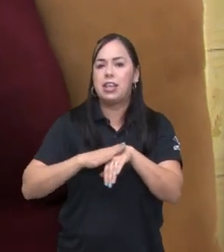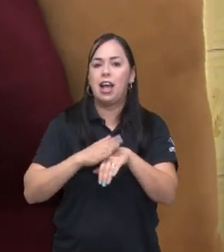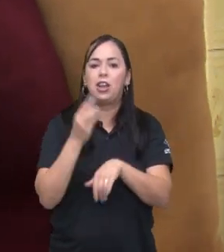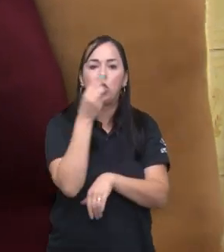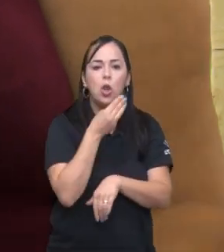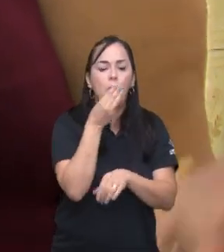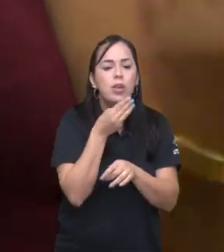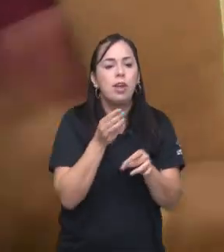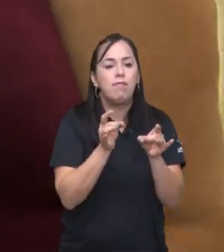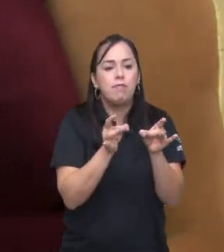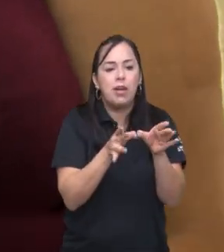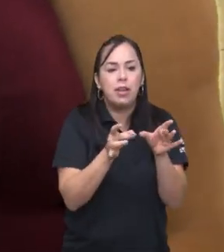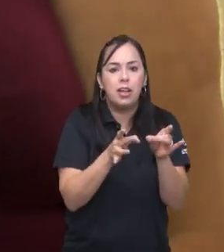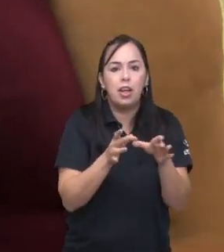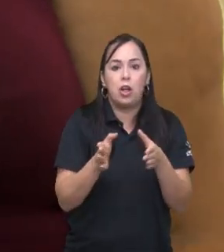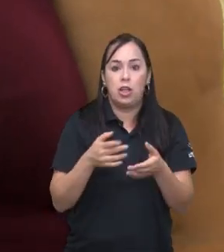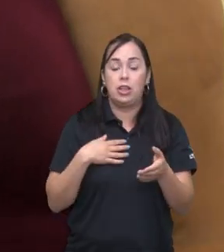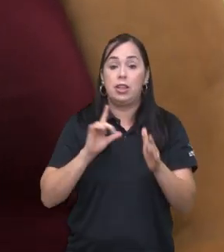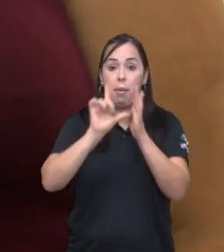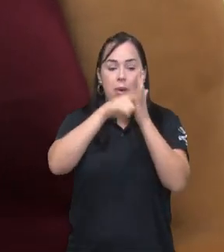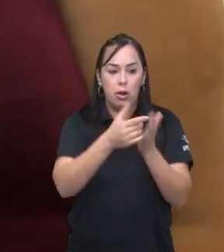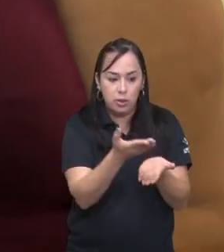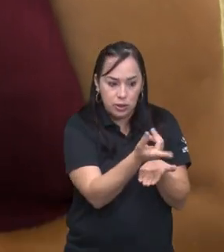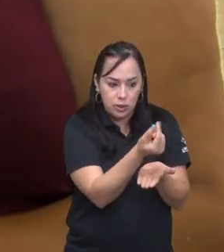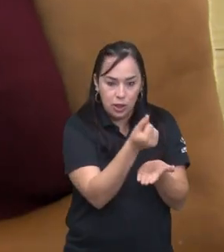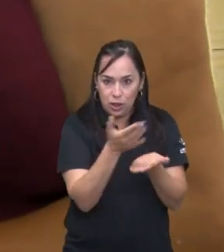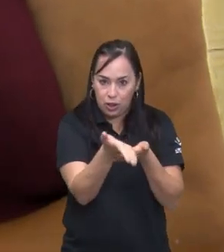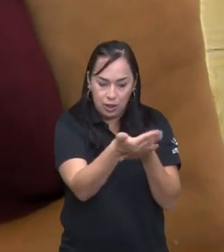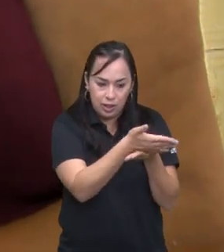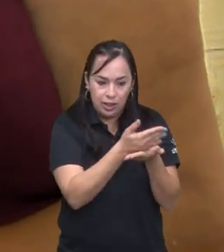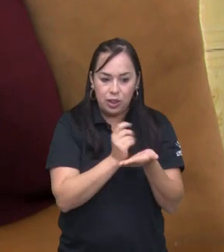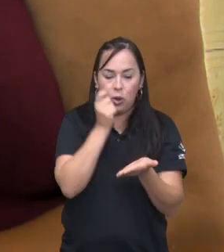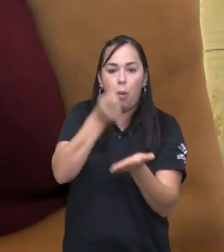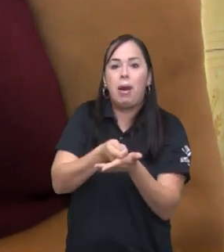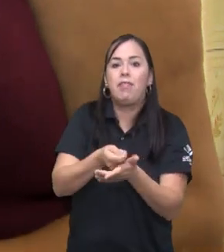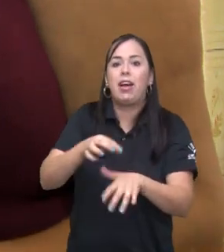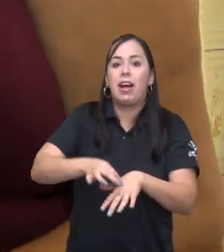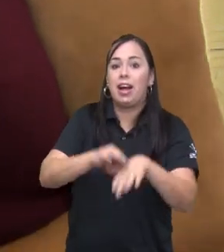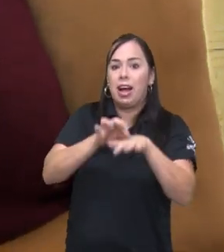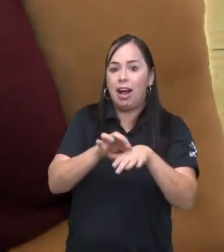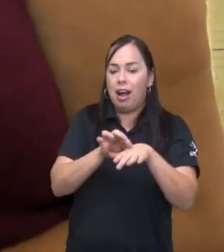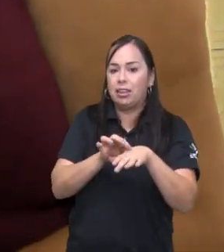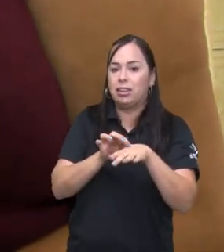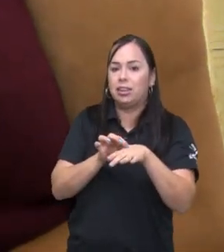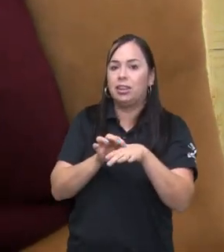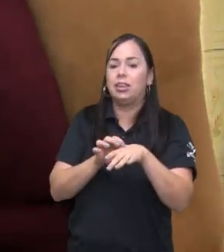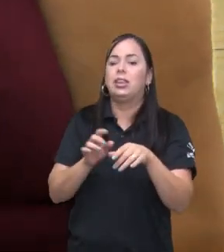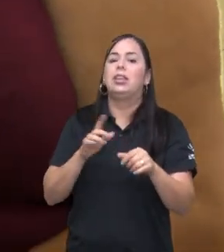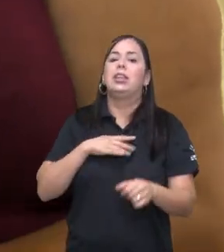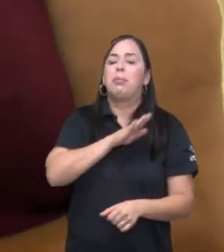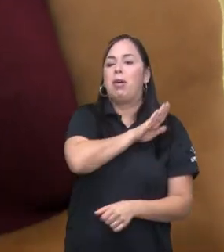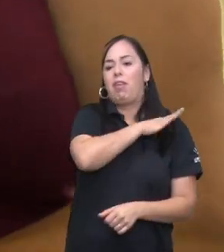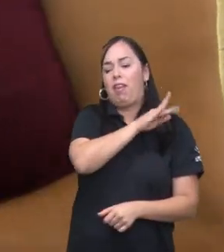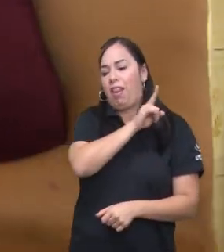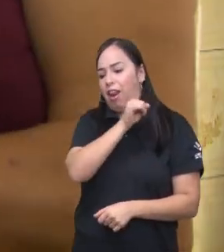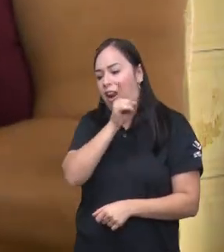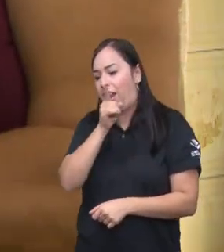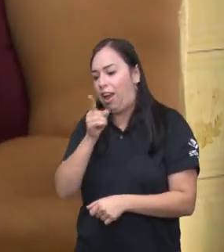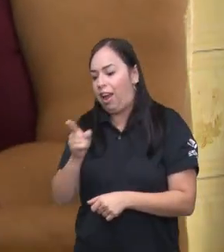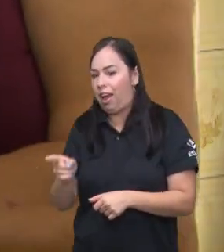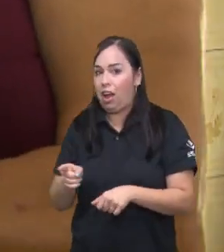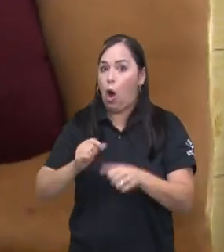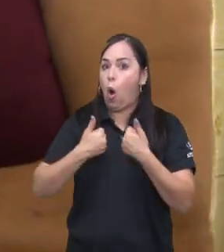poder comprar mistura para trazer. Eu vinha de ônibus, tinha às 11 da manhã, às 5 da manhã e às 11 e